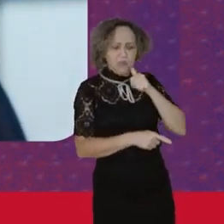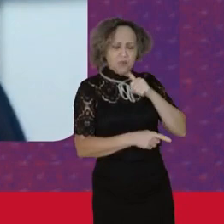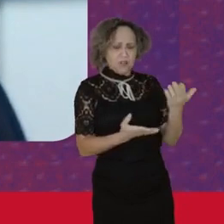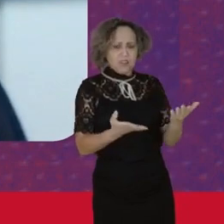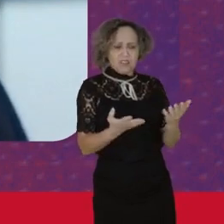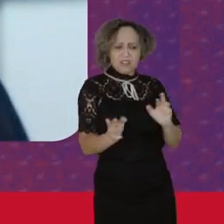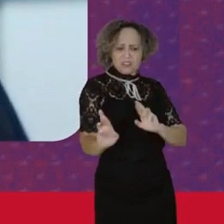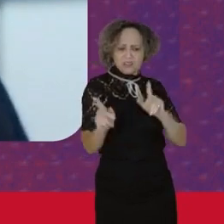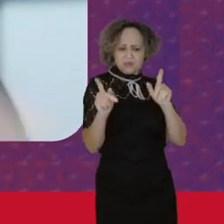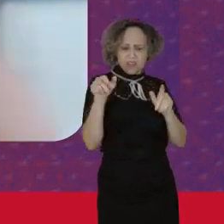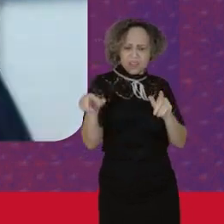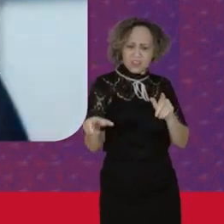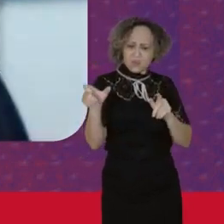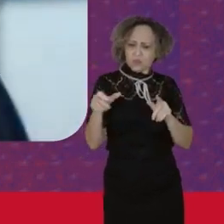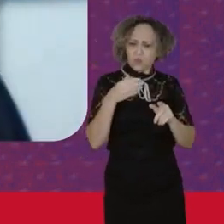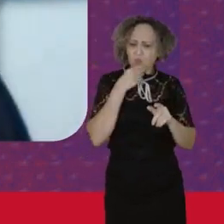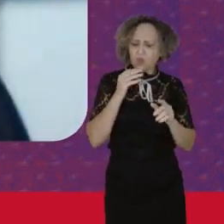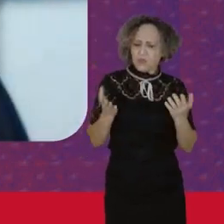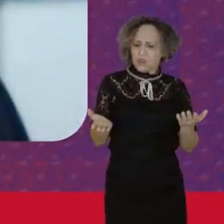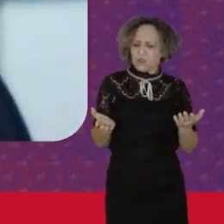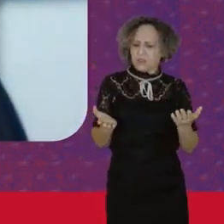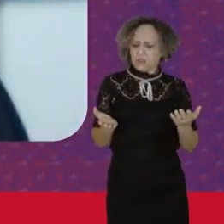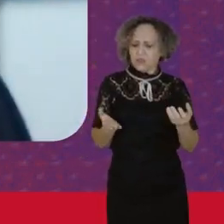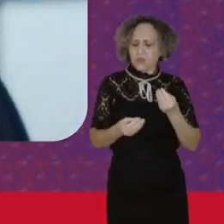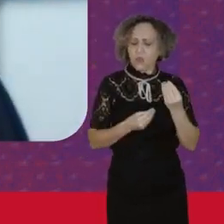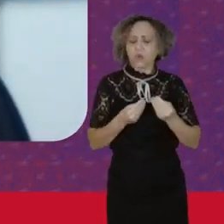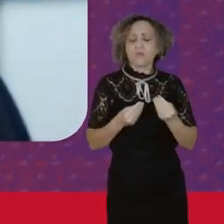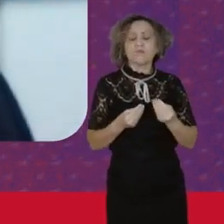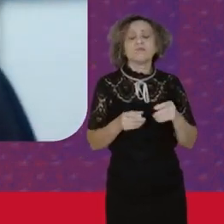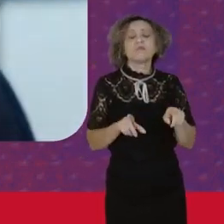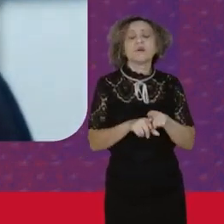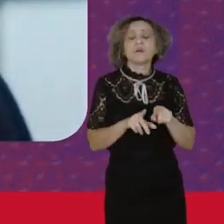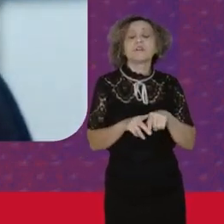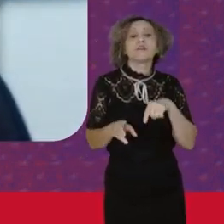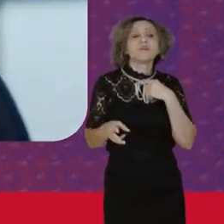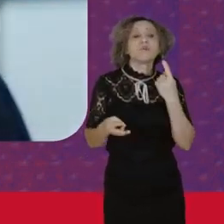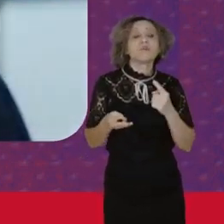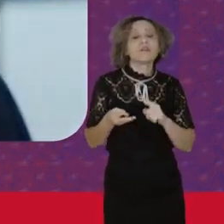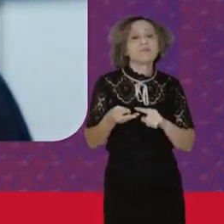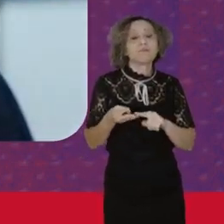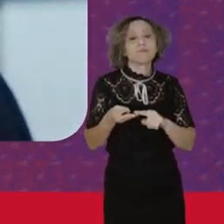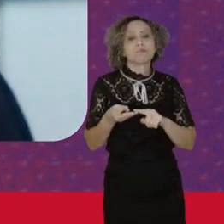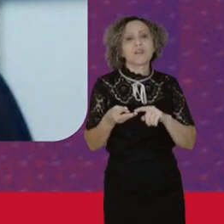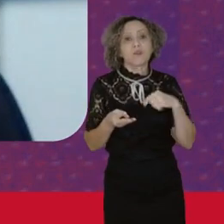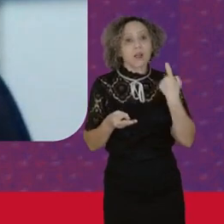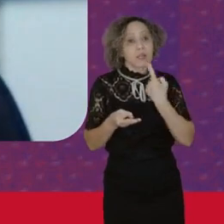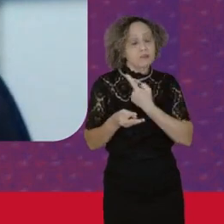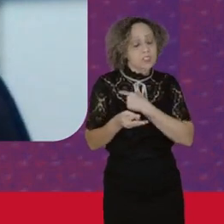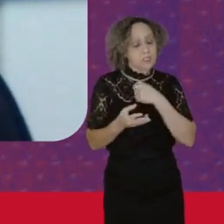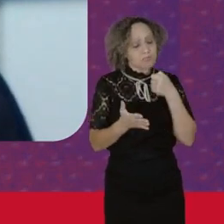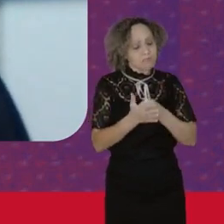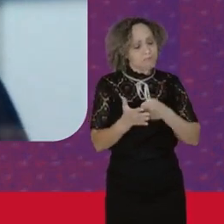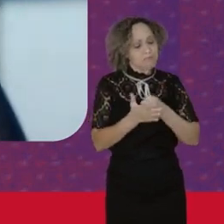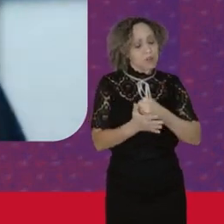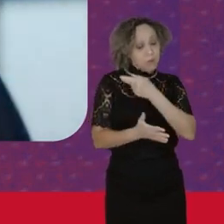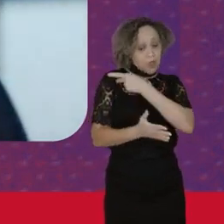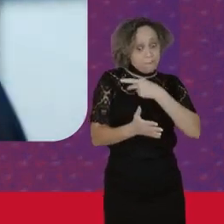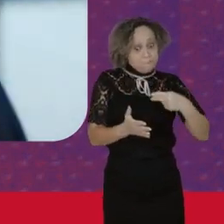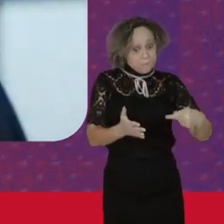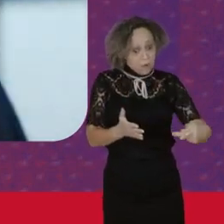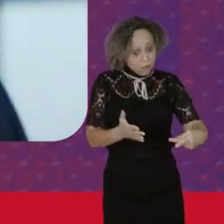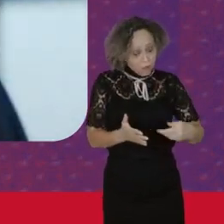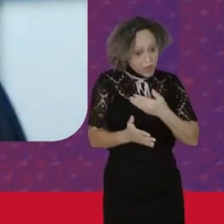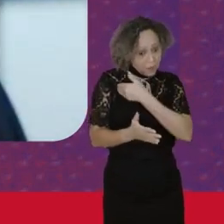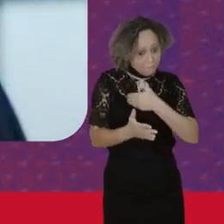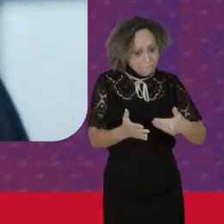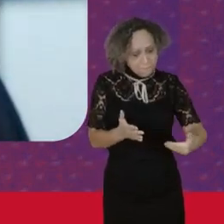aí, ainda tem esse outro aspecto que, quando a gente luta por essa política pública, isso também tem que